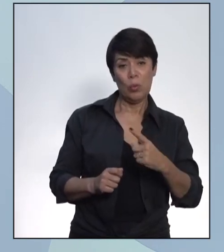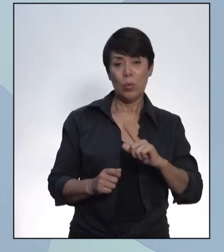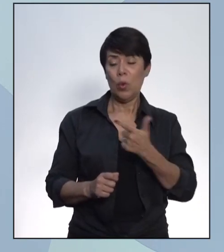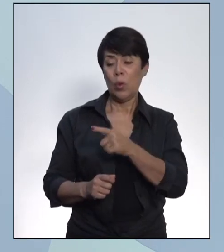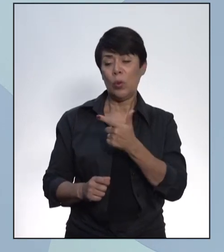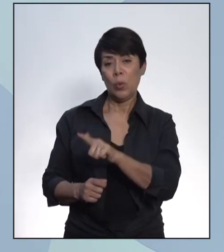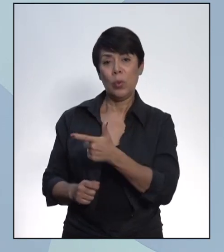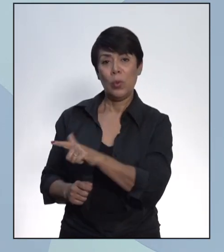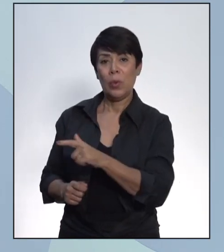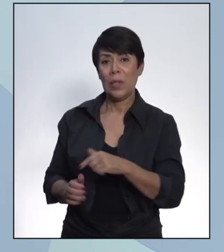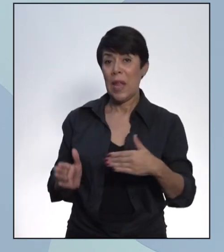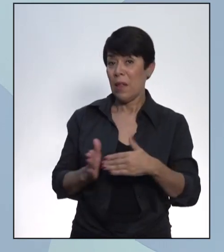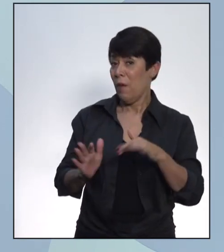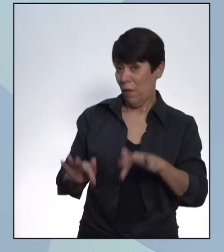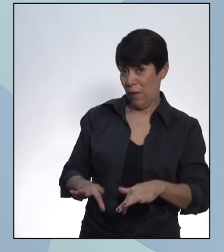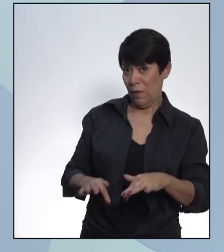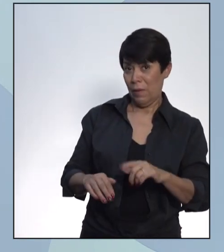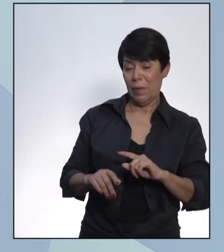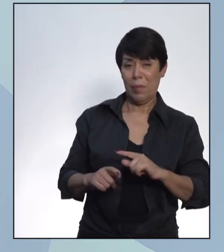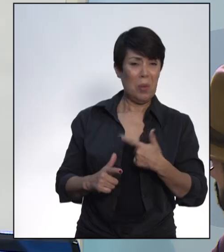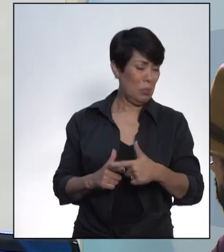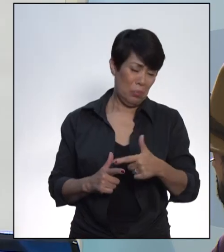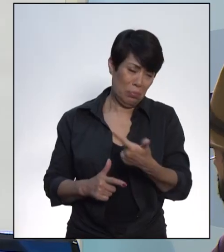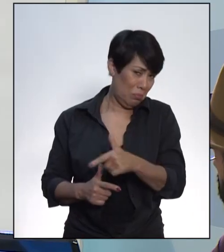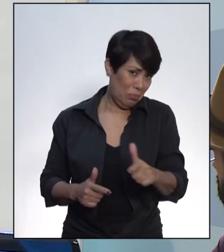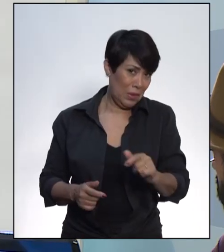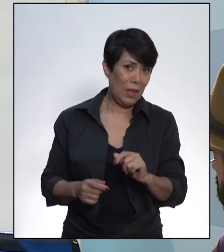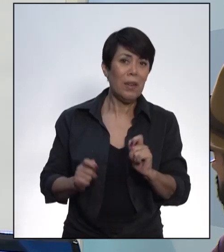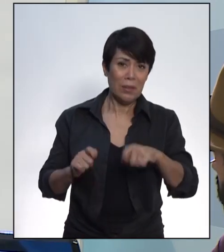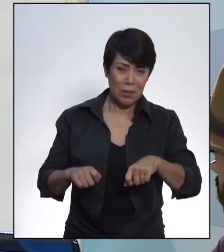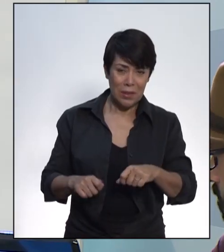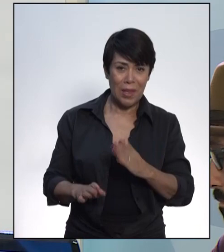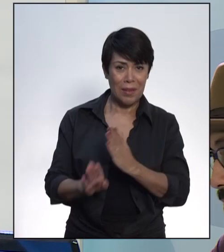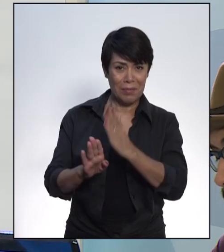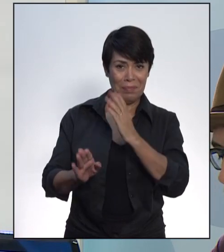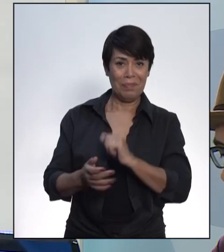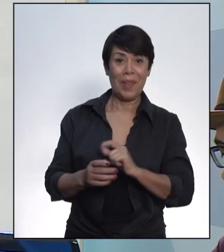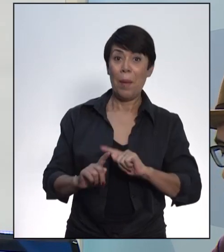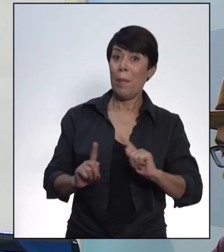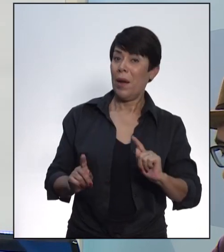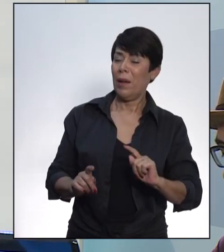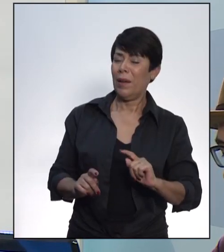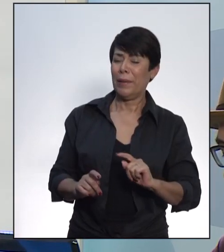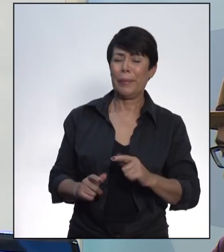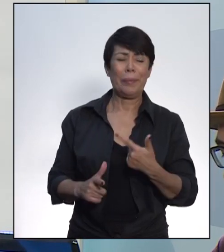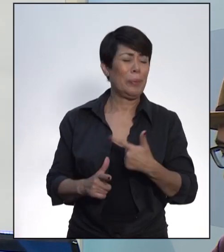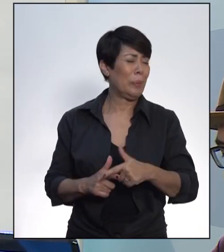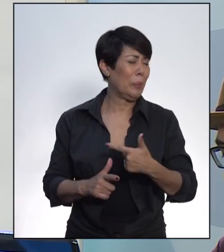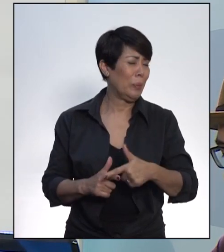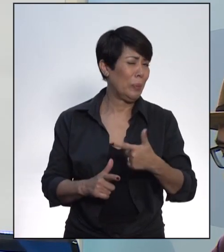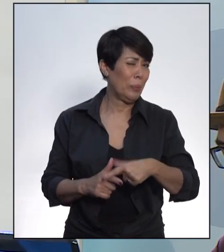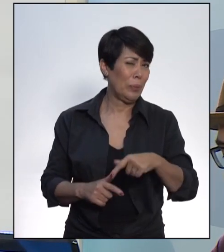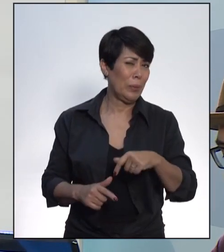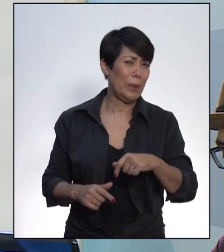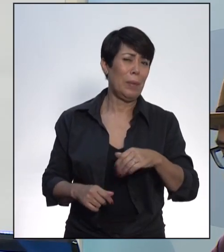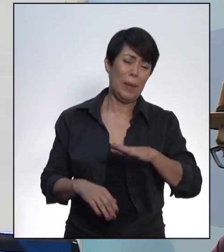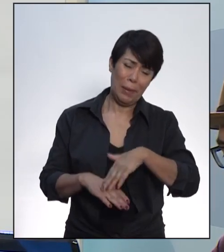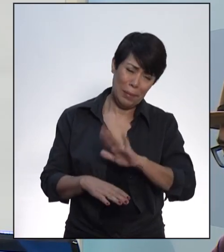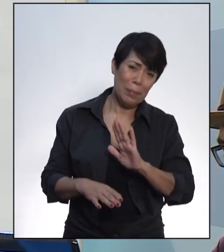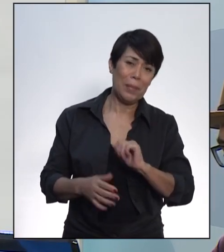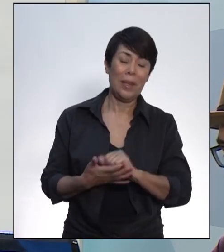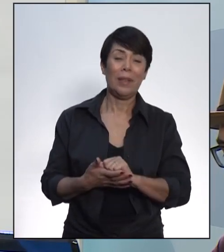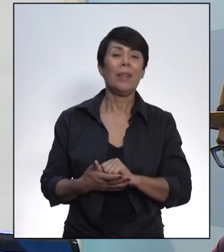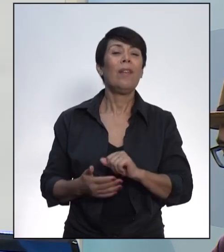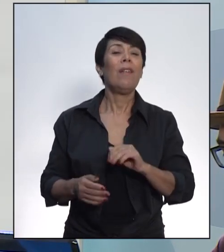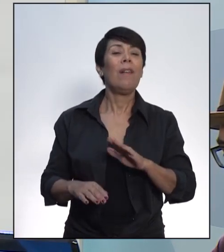o final, ir até lá embaixo, sem problema algum você conseguiria identificar. Mas dá muito trabalho, e olha que dá trabalho. O que